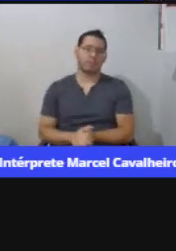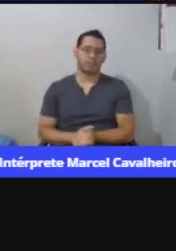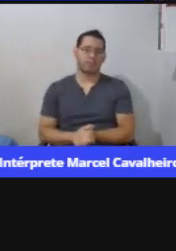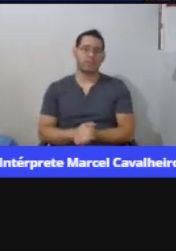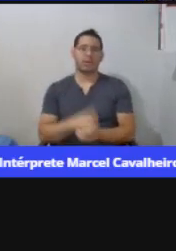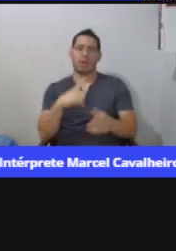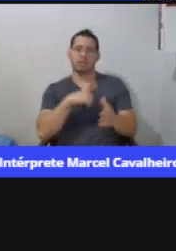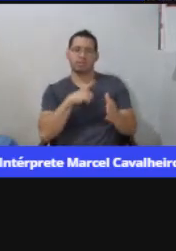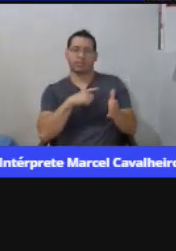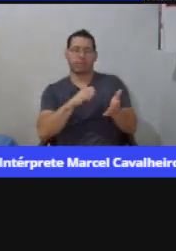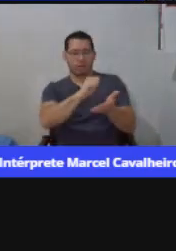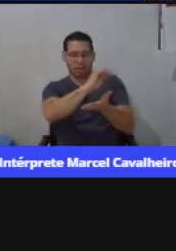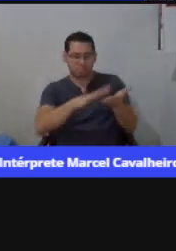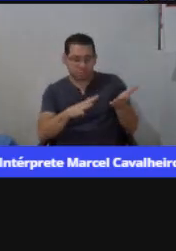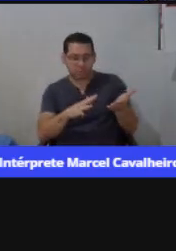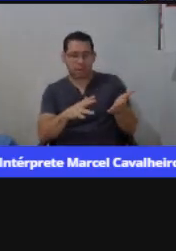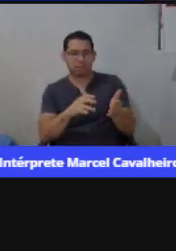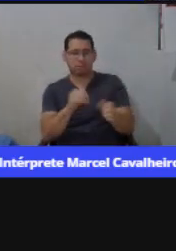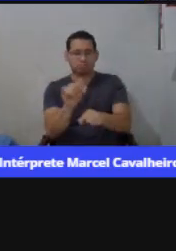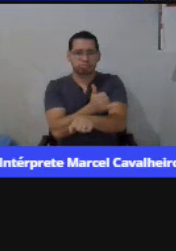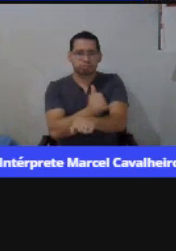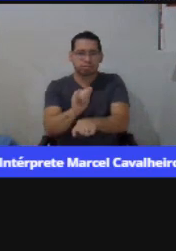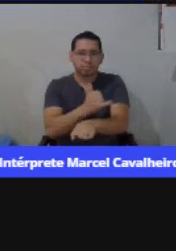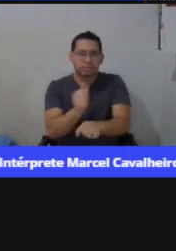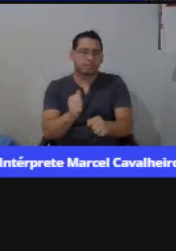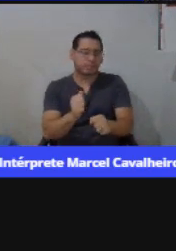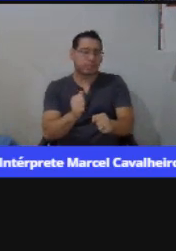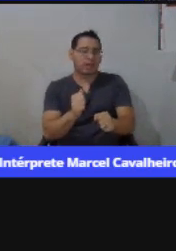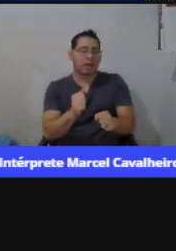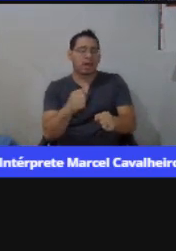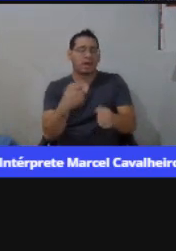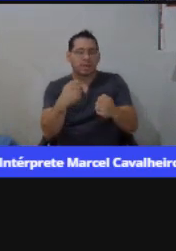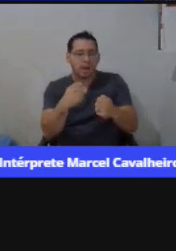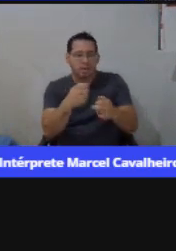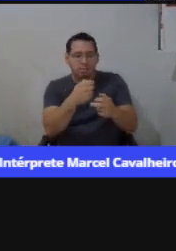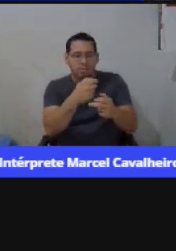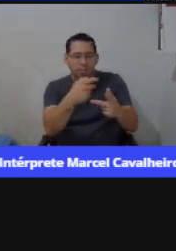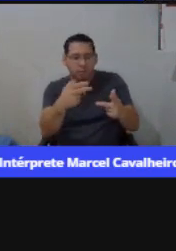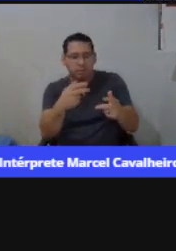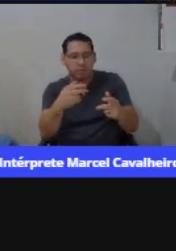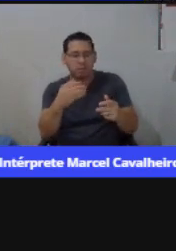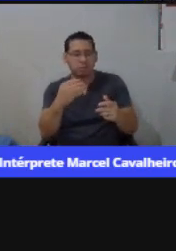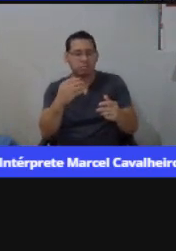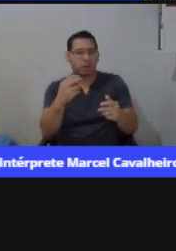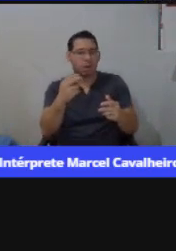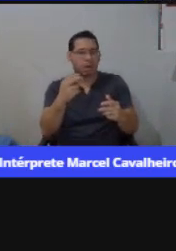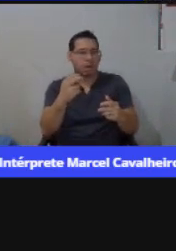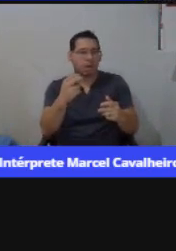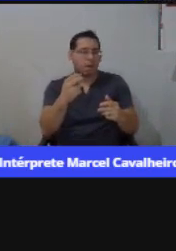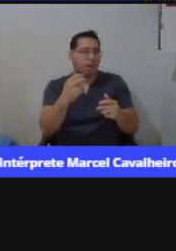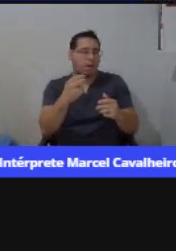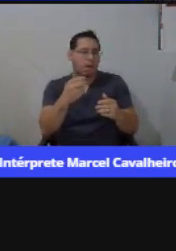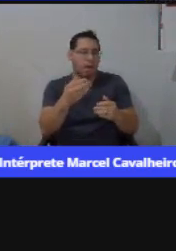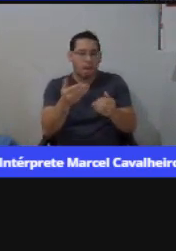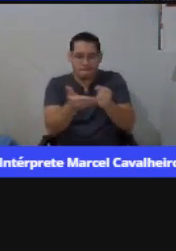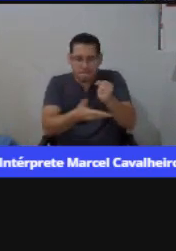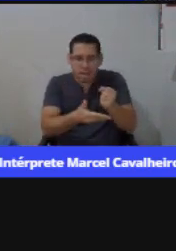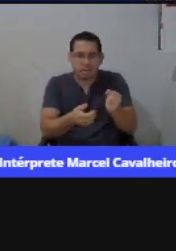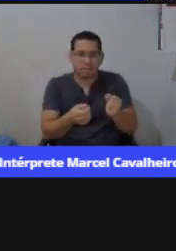atividades estratégicas, os conhecimentos básicos, como eu já disse, para chegar a esse aluno e ele realmente consolidar essas